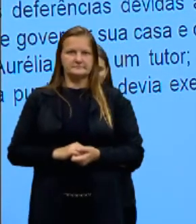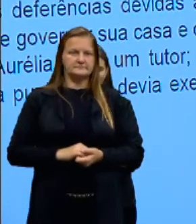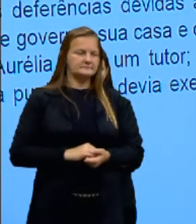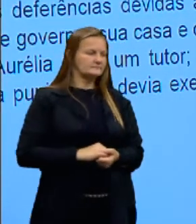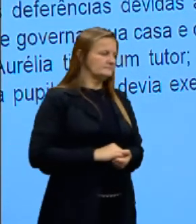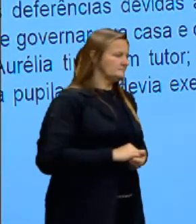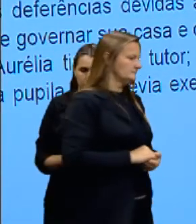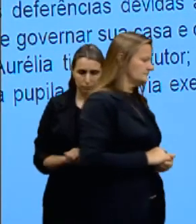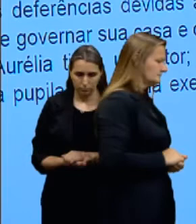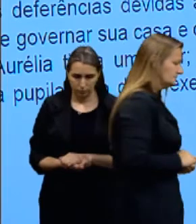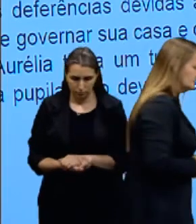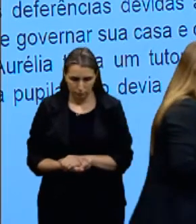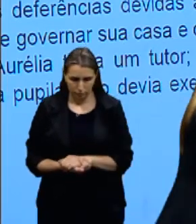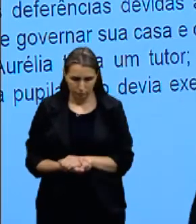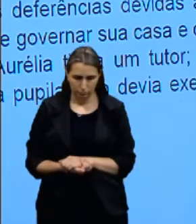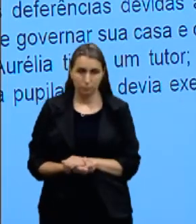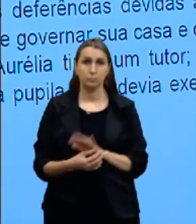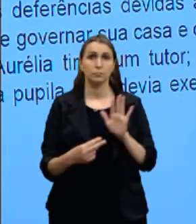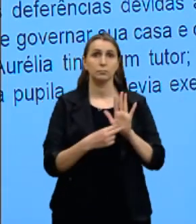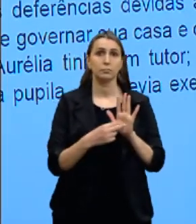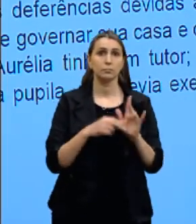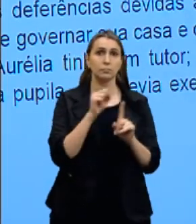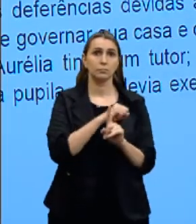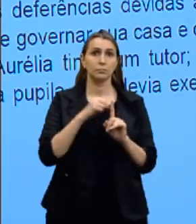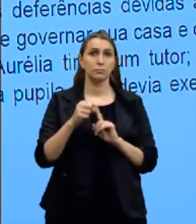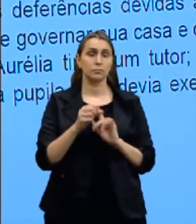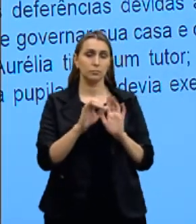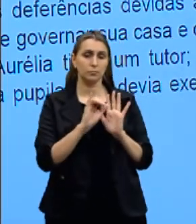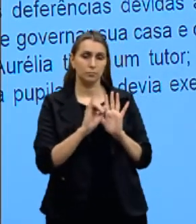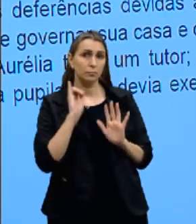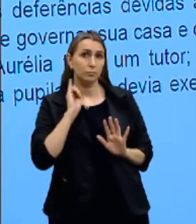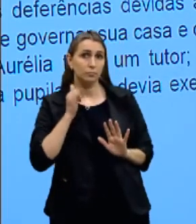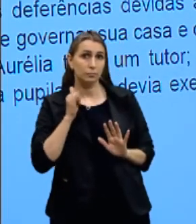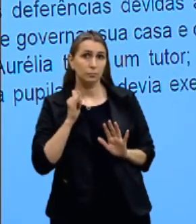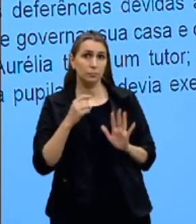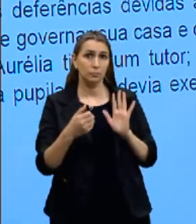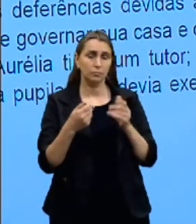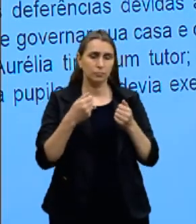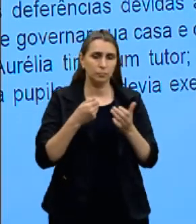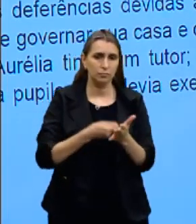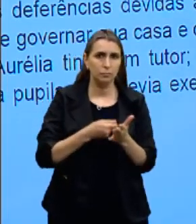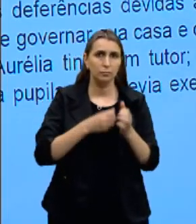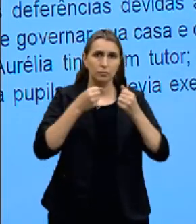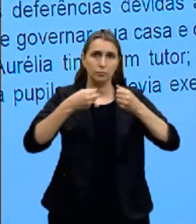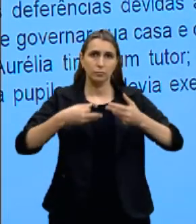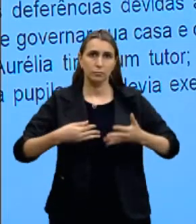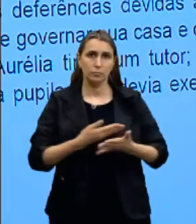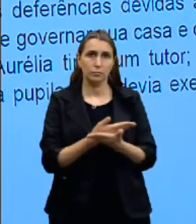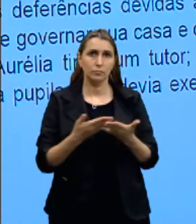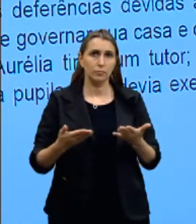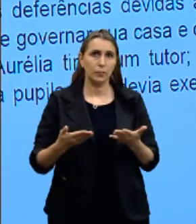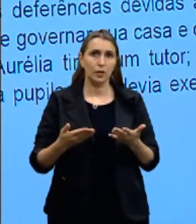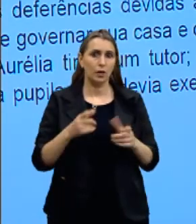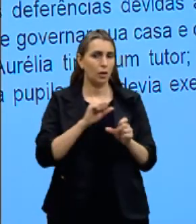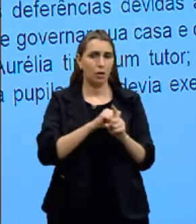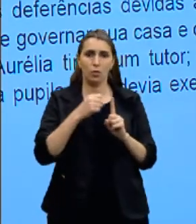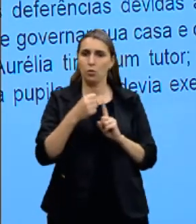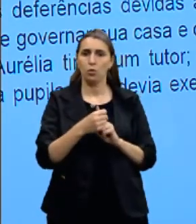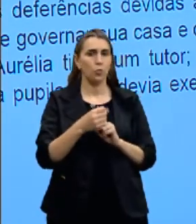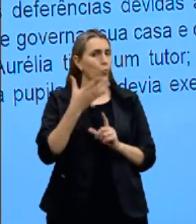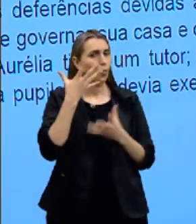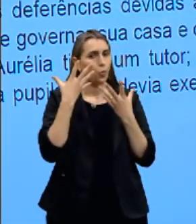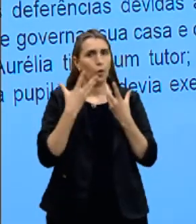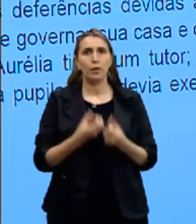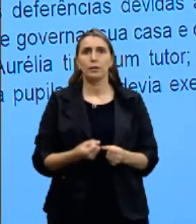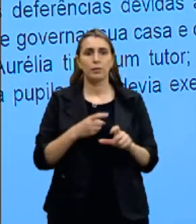e o narrador ele tenta explicar isso para gente porque naquela época a sociedade ainda não aceitava né uma emancipação feminina